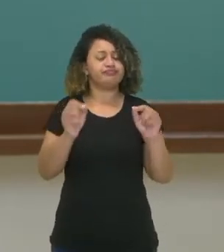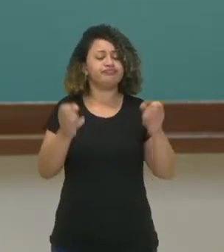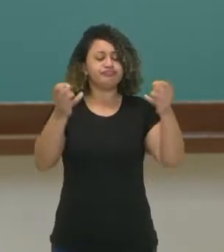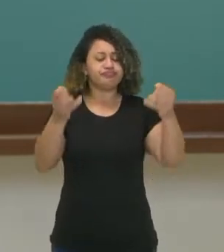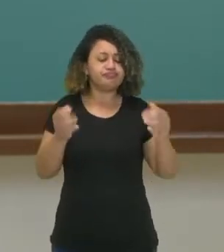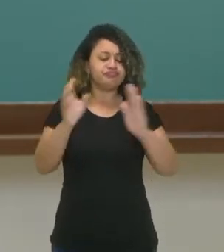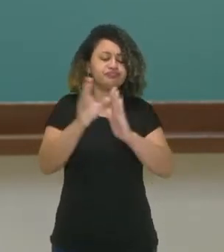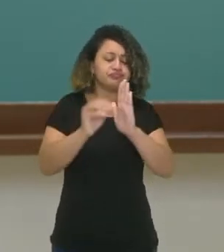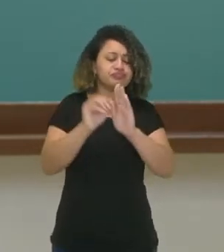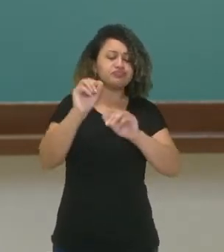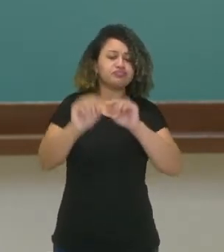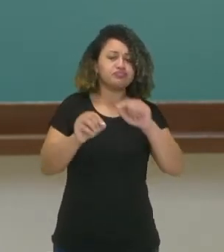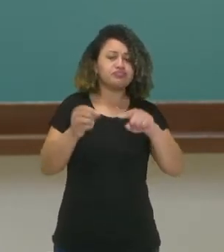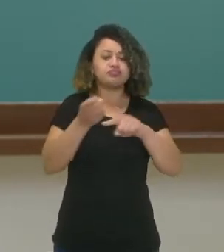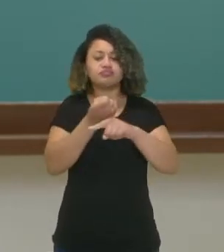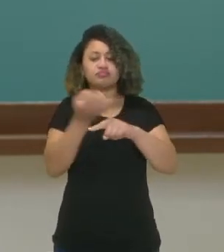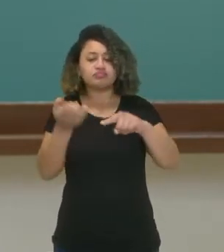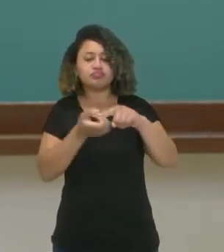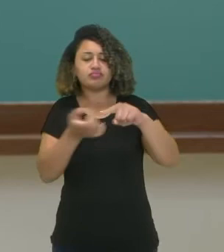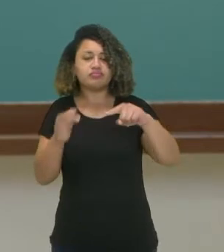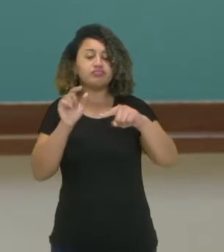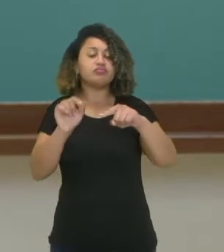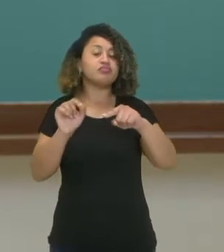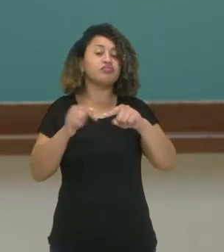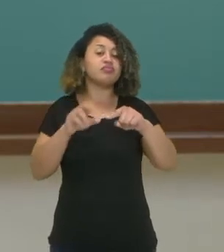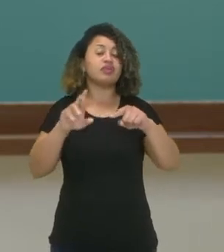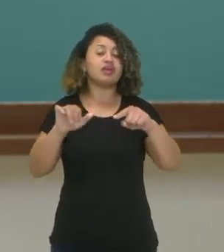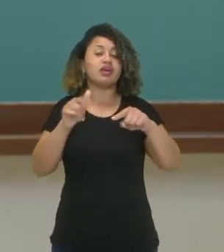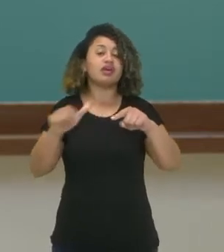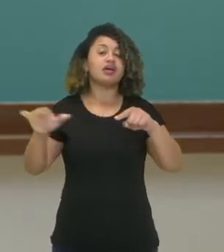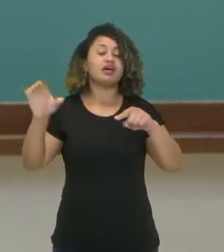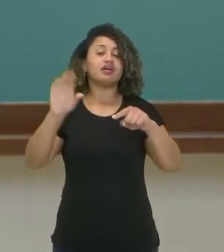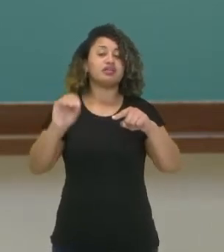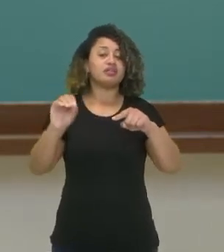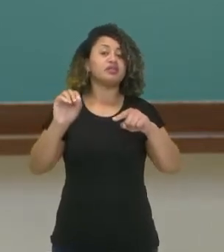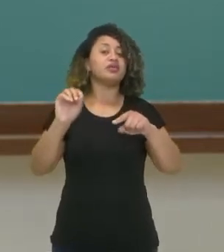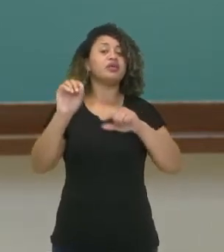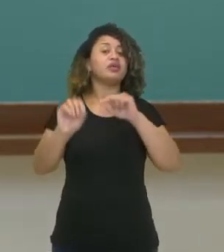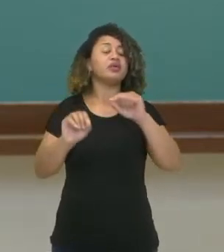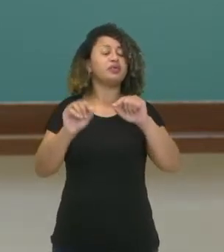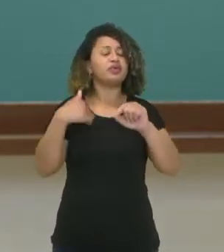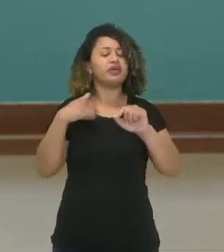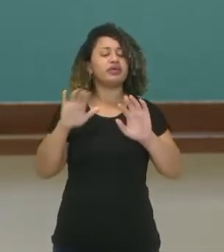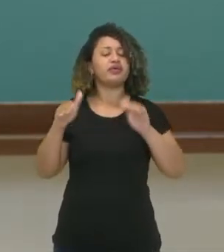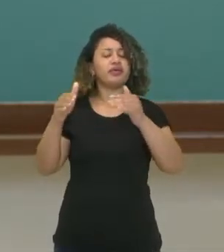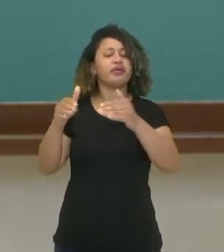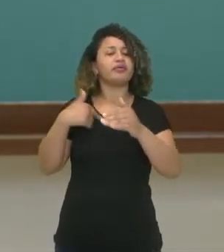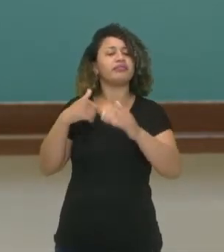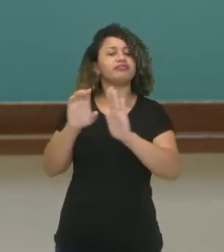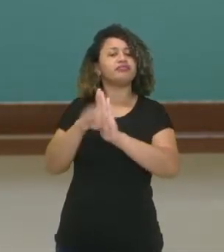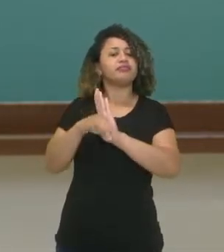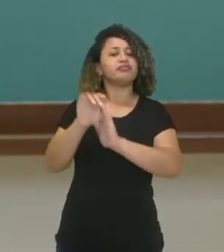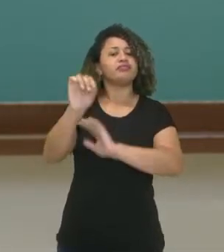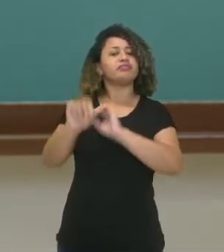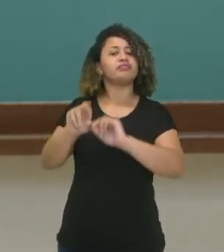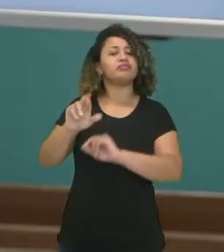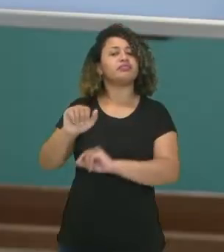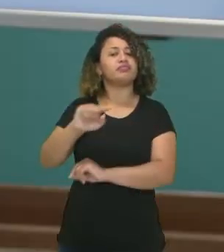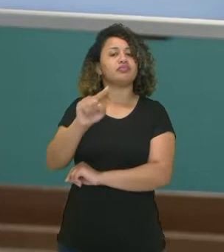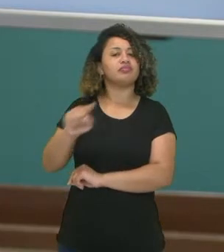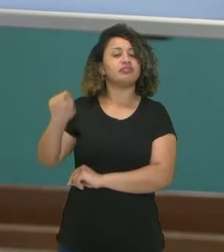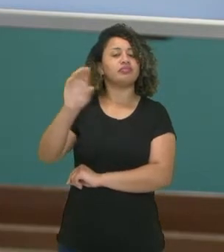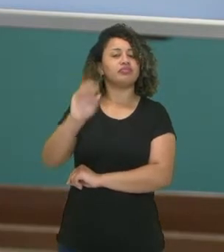sobre razão e proporção, especialmente sobre o conceito de razão. Então veja,